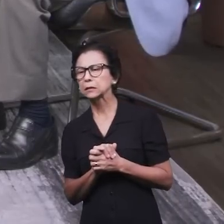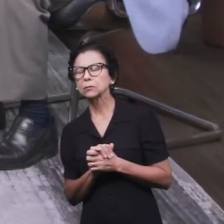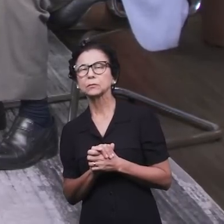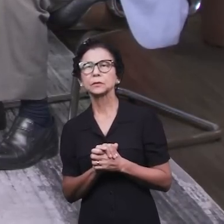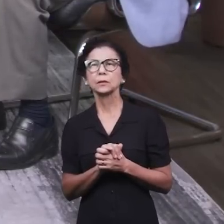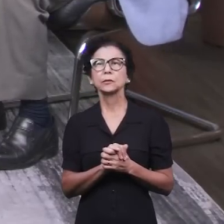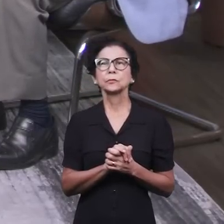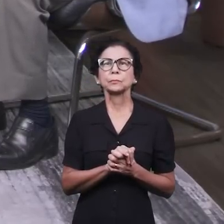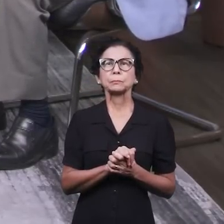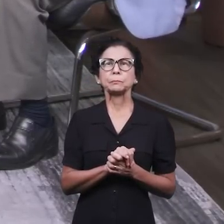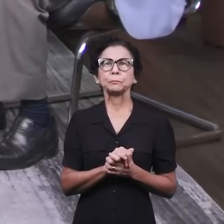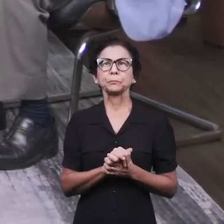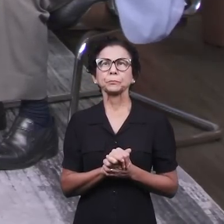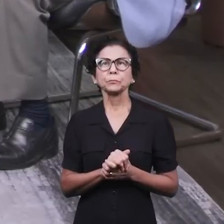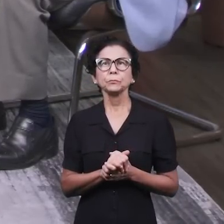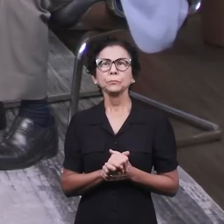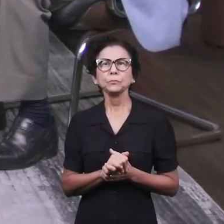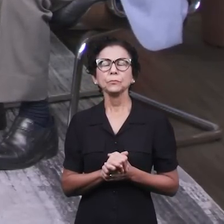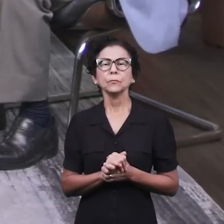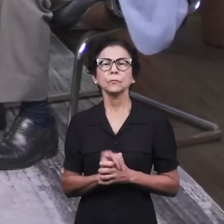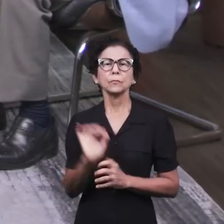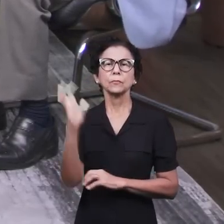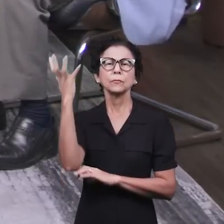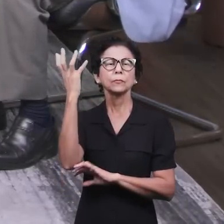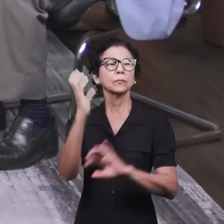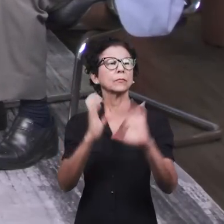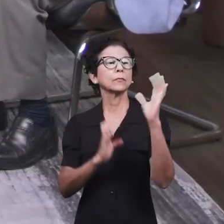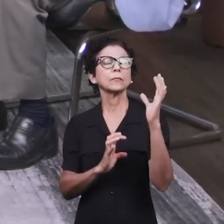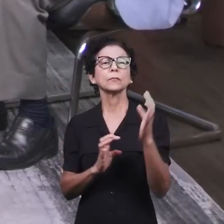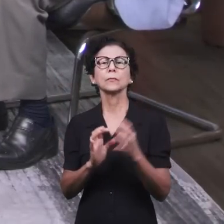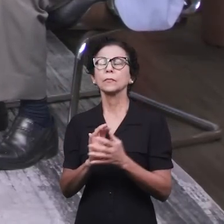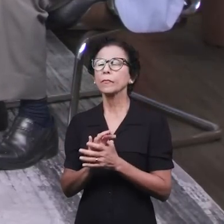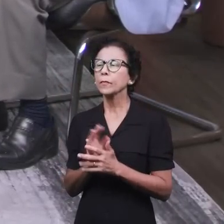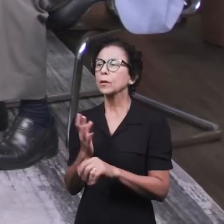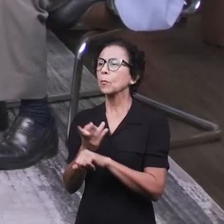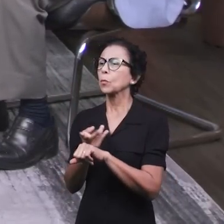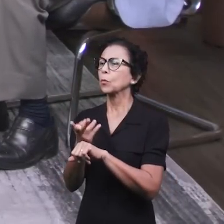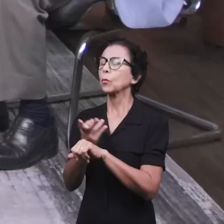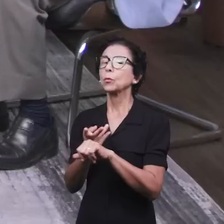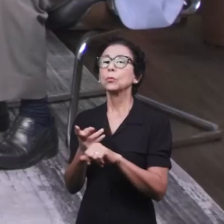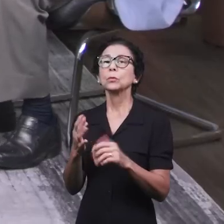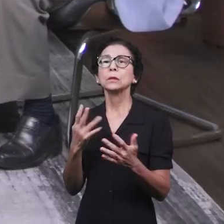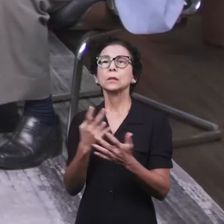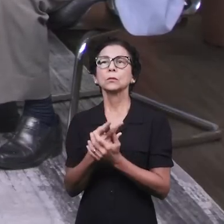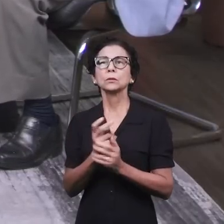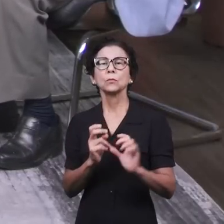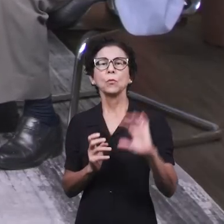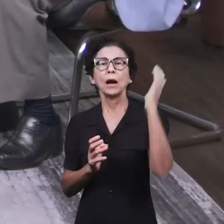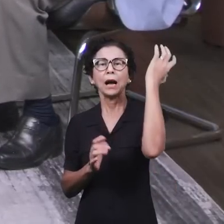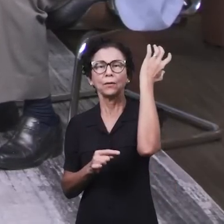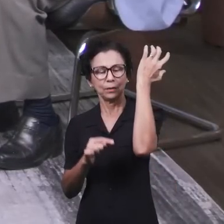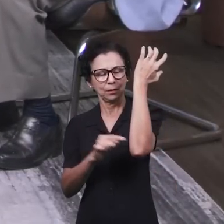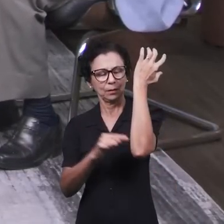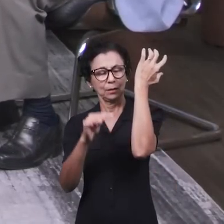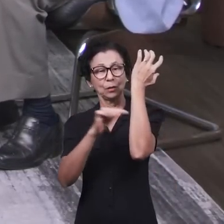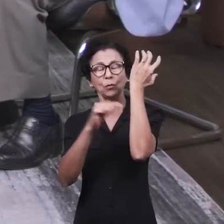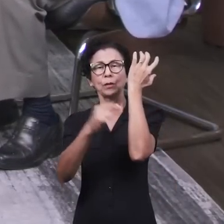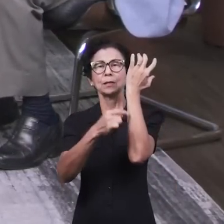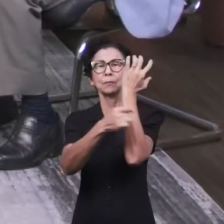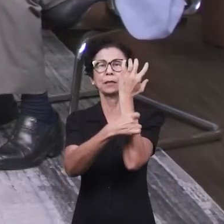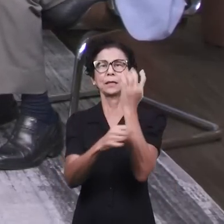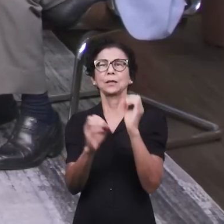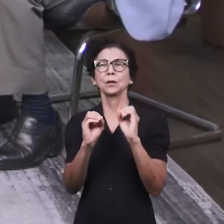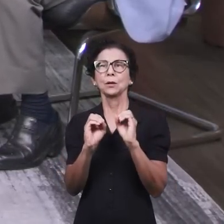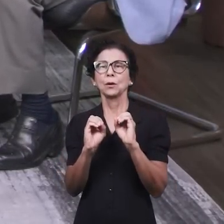videira, não. Então, diversas árvores. E o espinheiro, quer dizer, é comigo